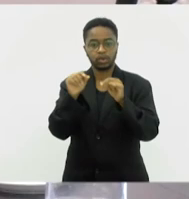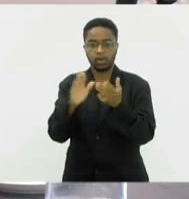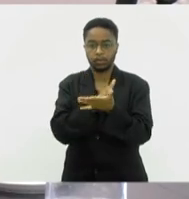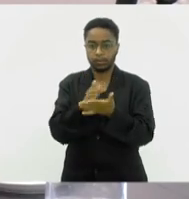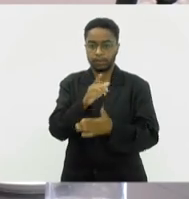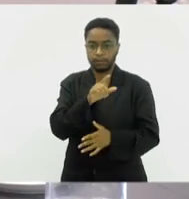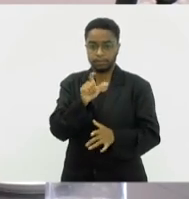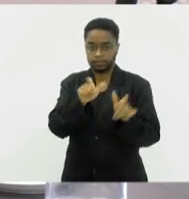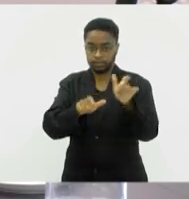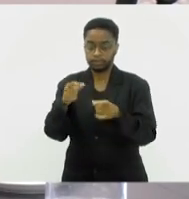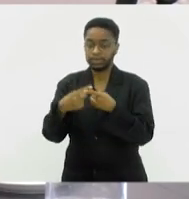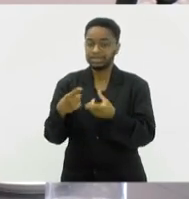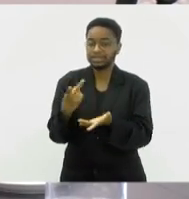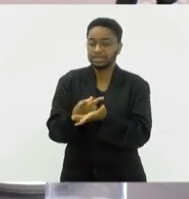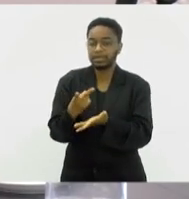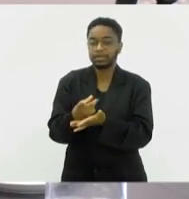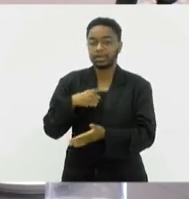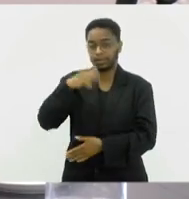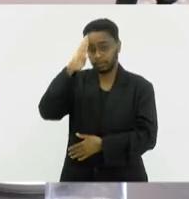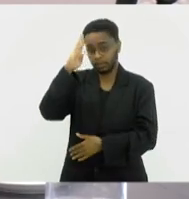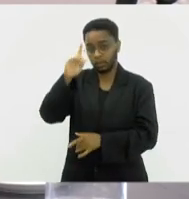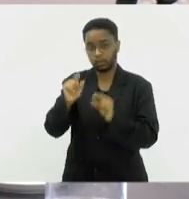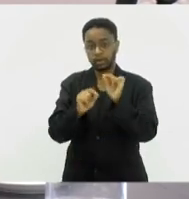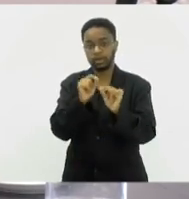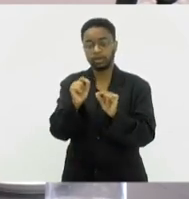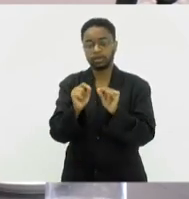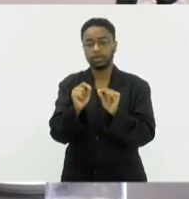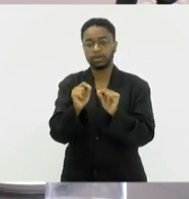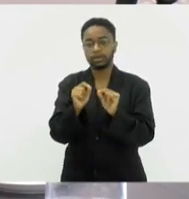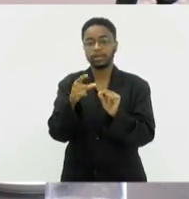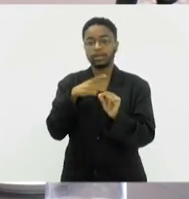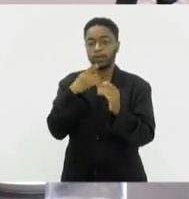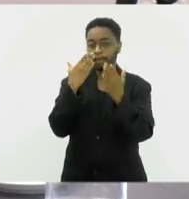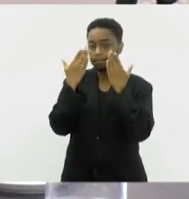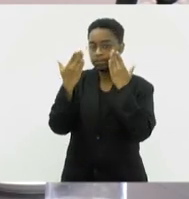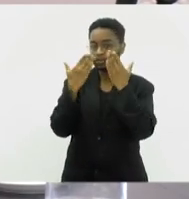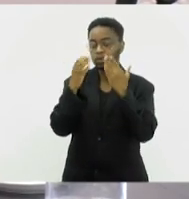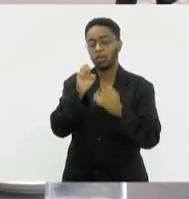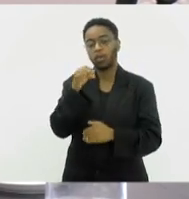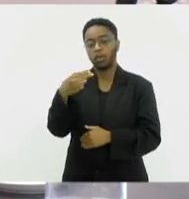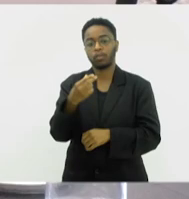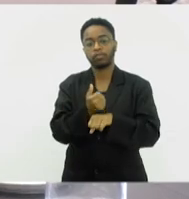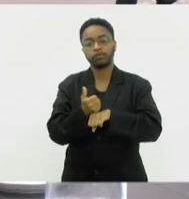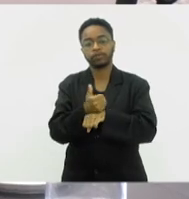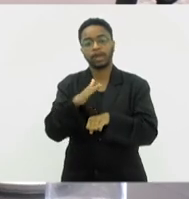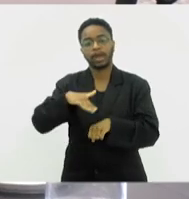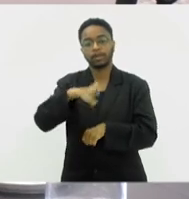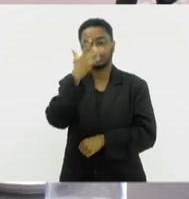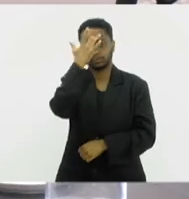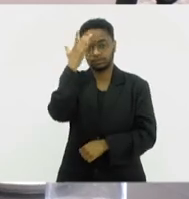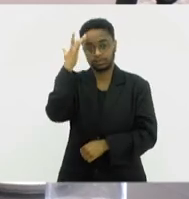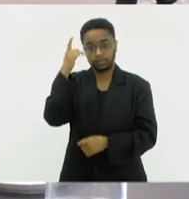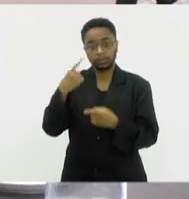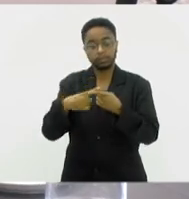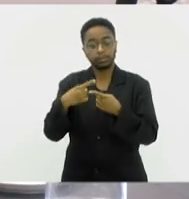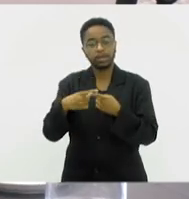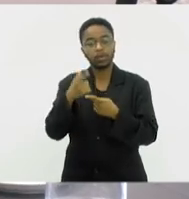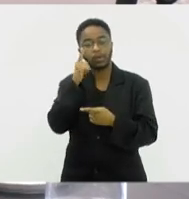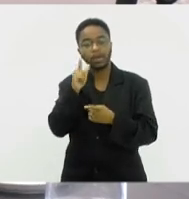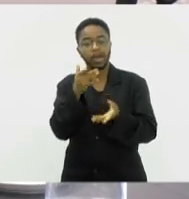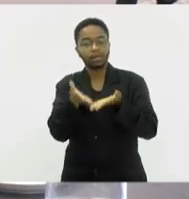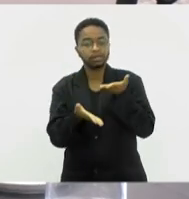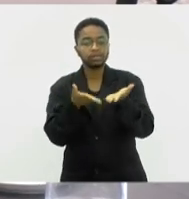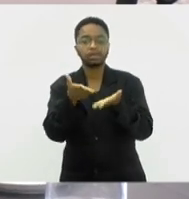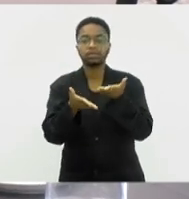corpo técnico do mecanismo, prioriza-se ter um psicólogo ou um profissional da saúde mental para dar conta desse que tem